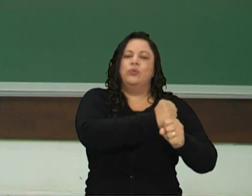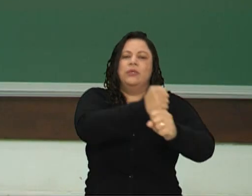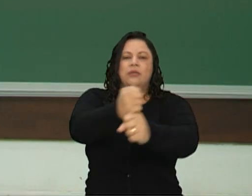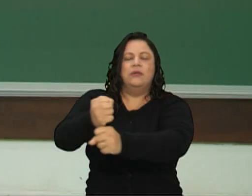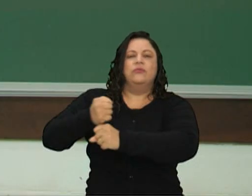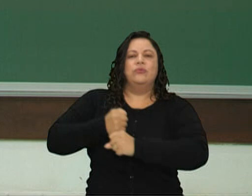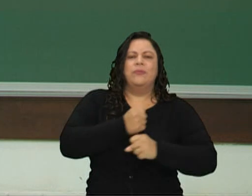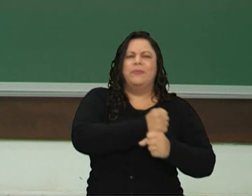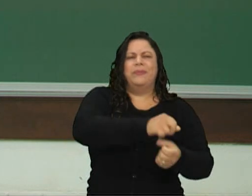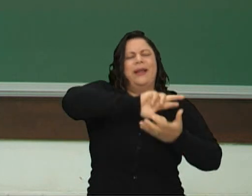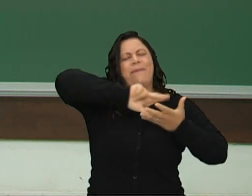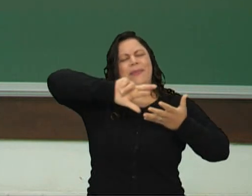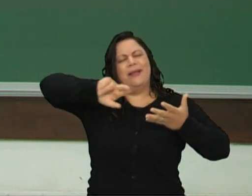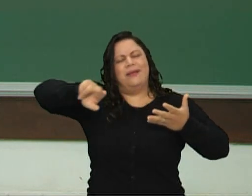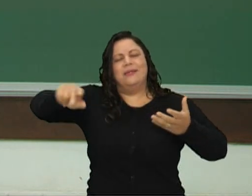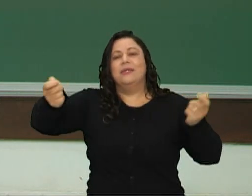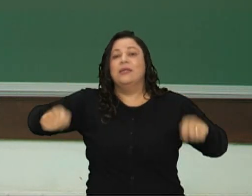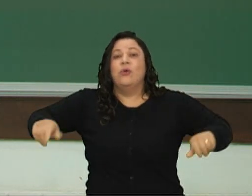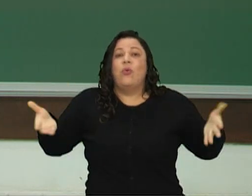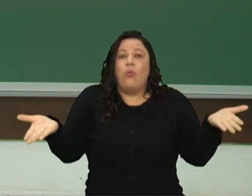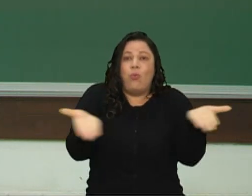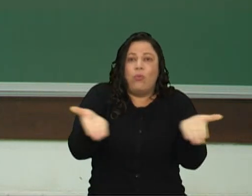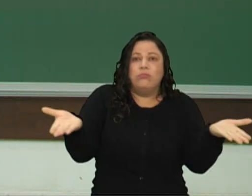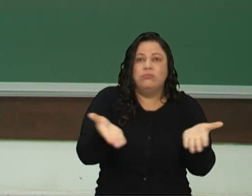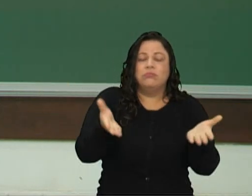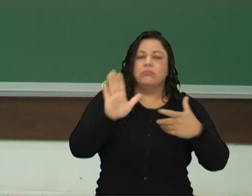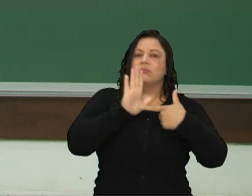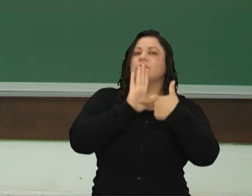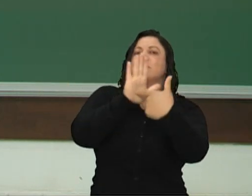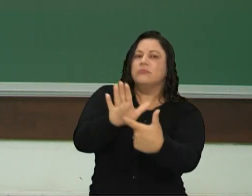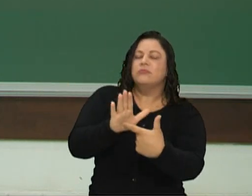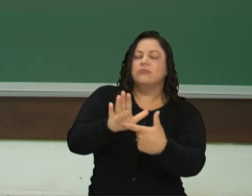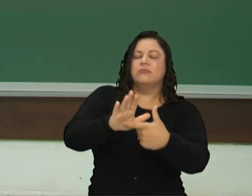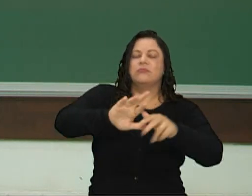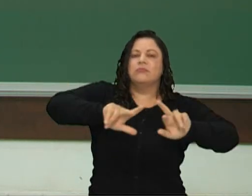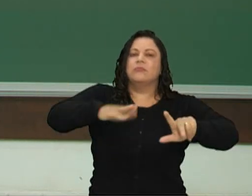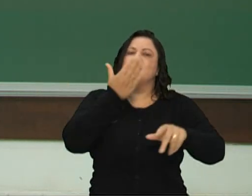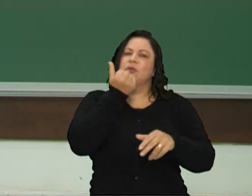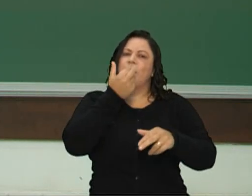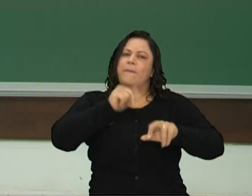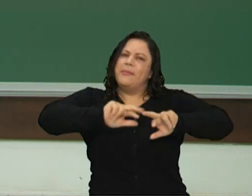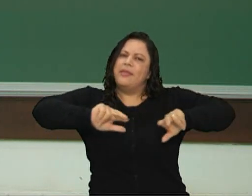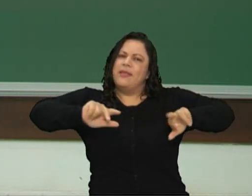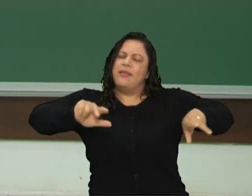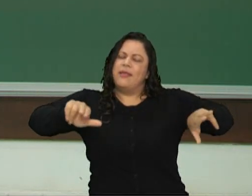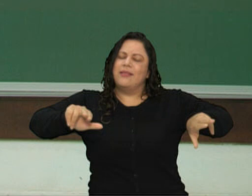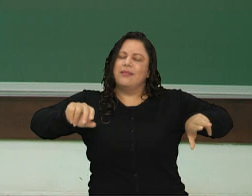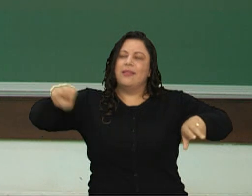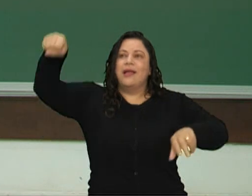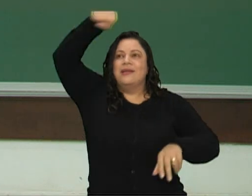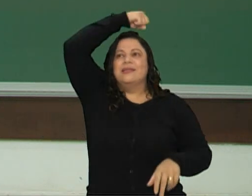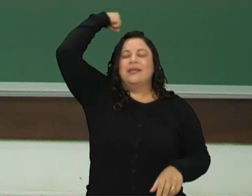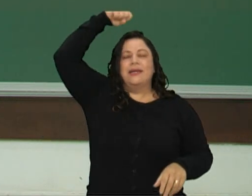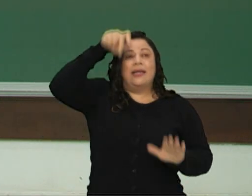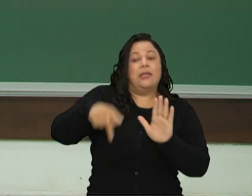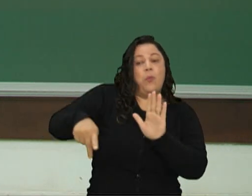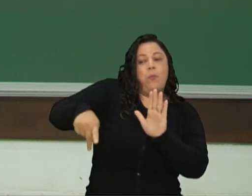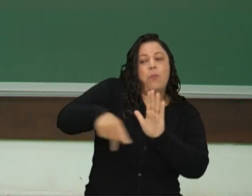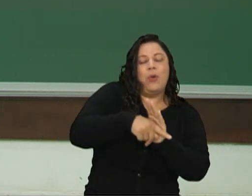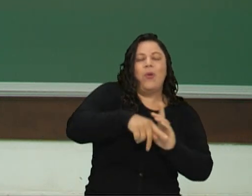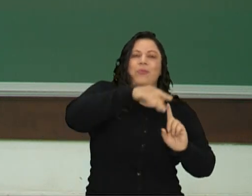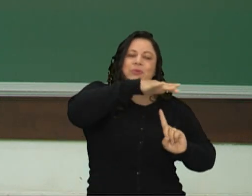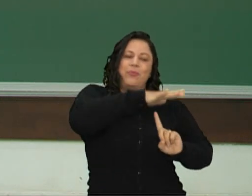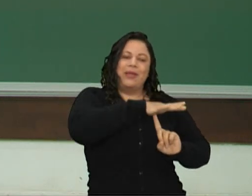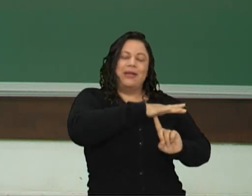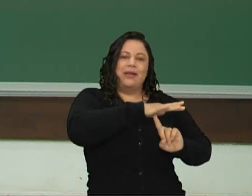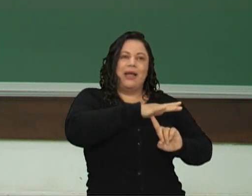alimentos sagrados que são típicos do Paraná. Aliás, todos os alimentos são sagrados. E